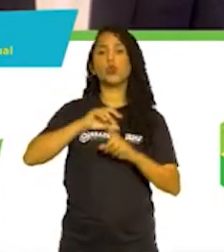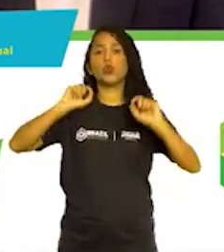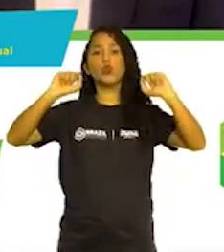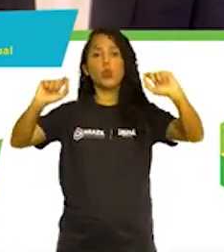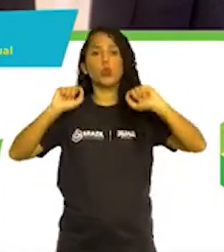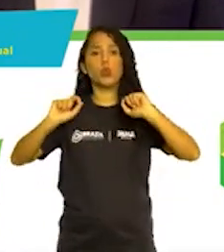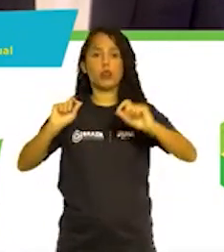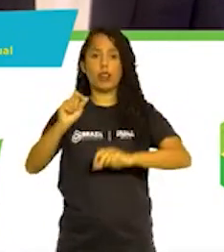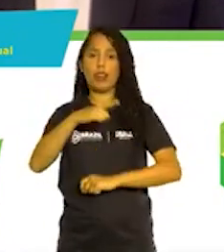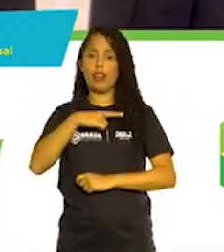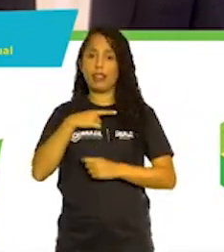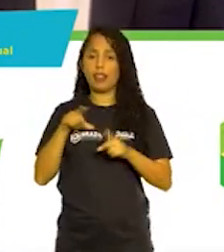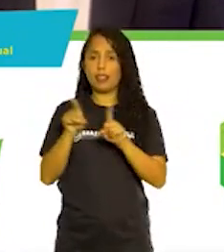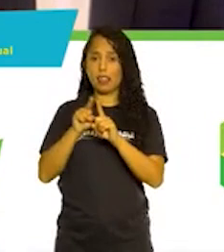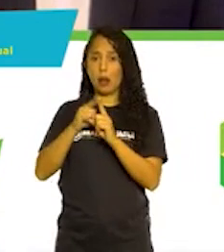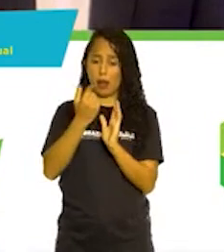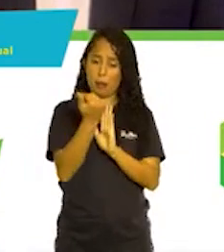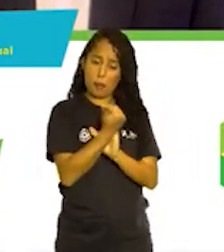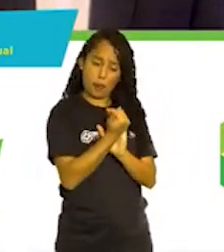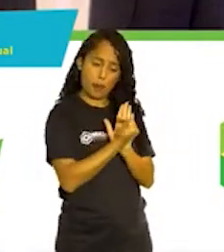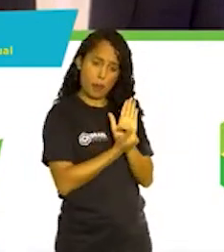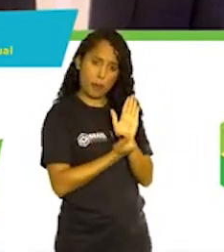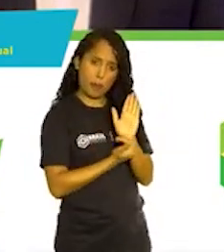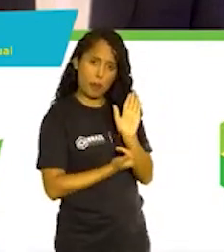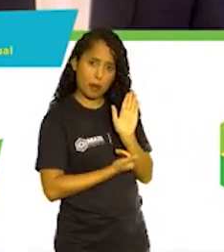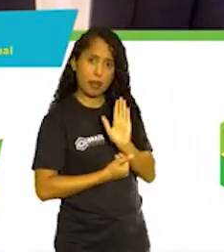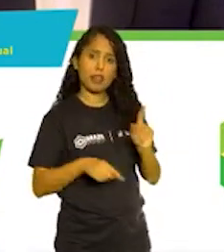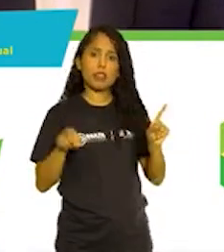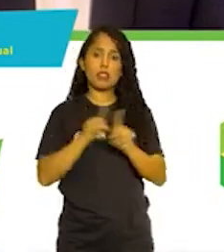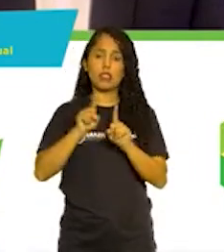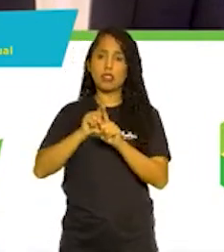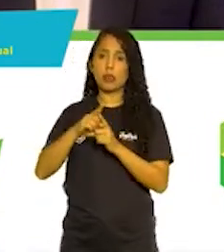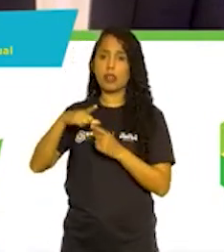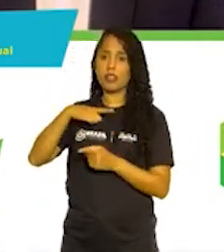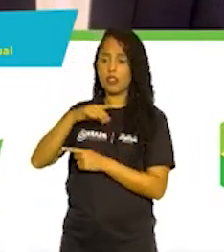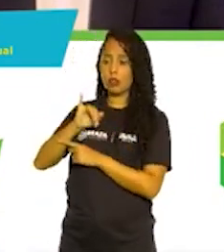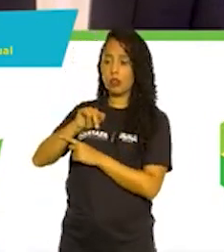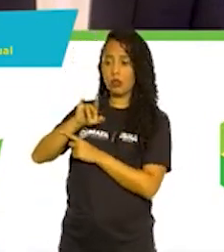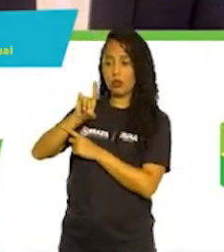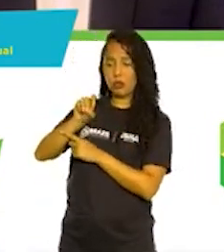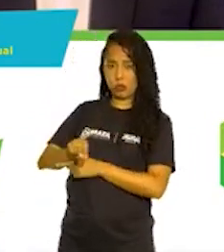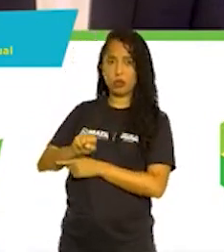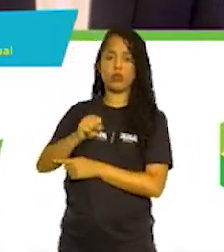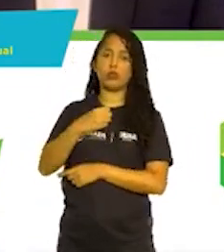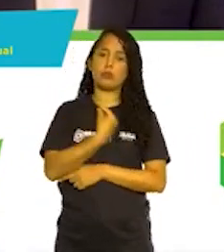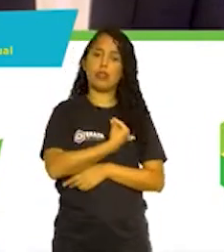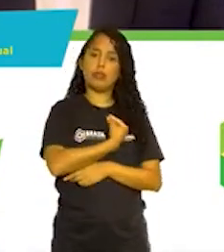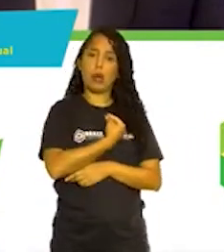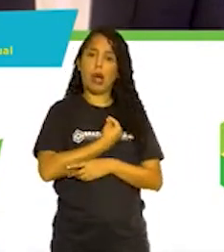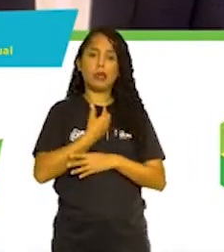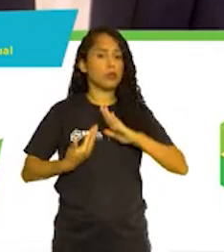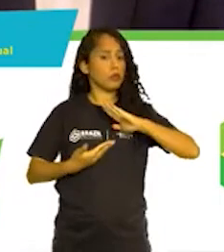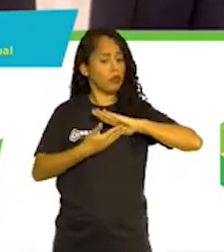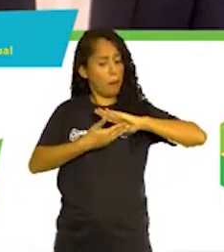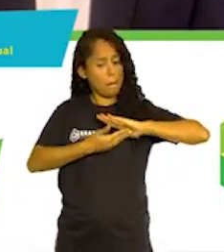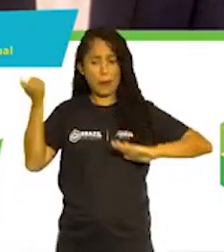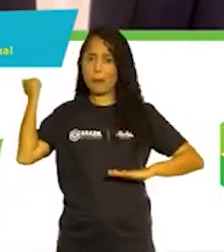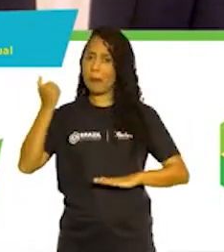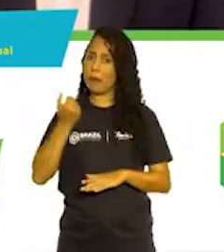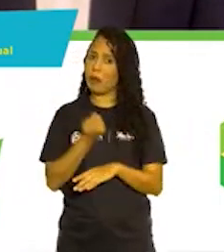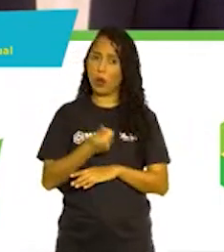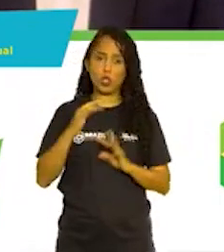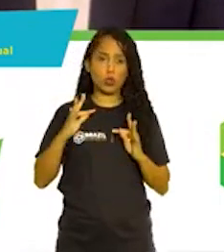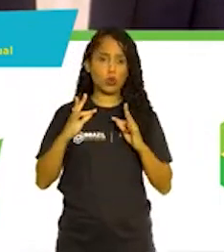das receitas orçamentárias, dos fundos de participações, ela foi completamente eliminada em benefício, por exemplo, de um orçamento